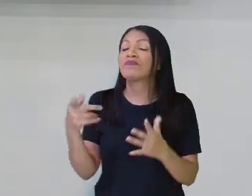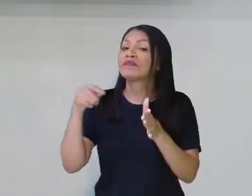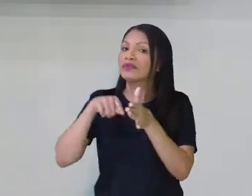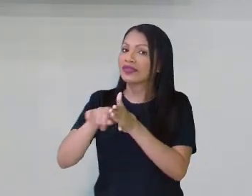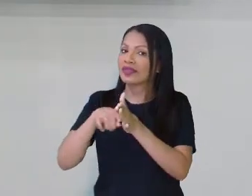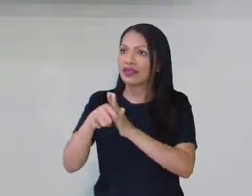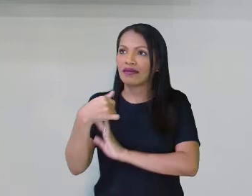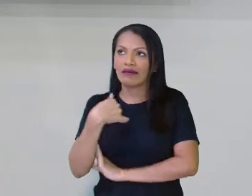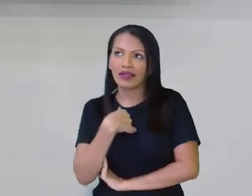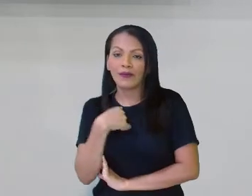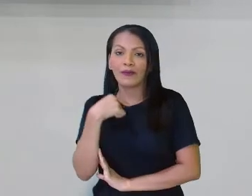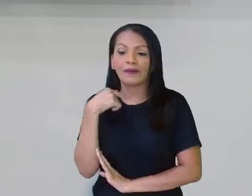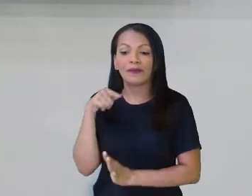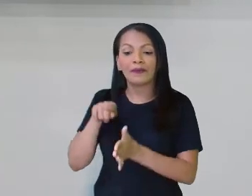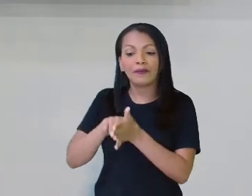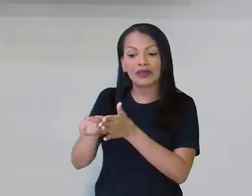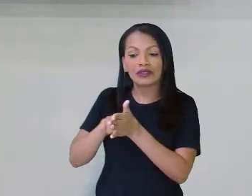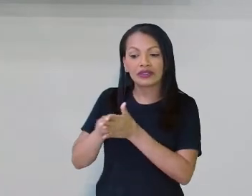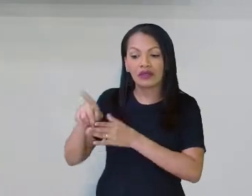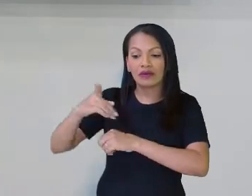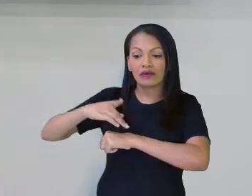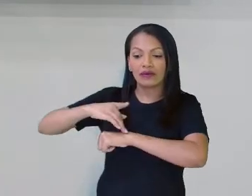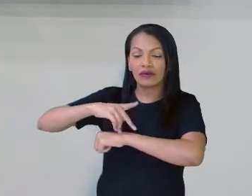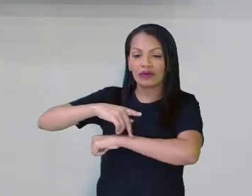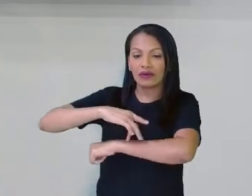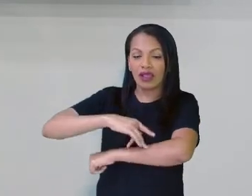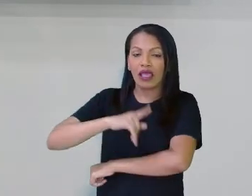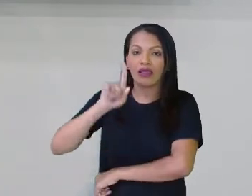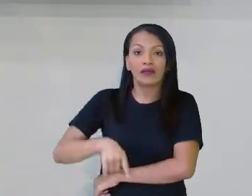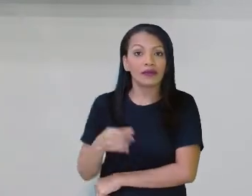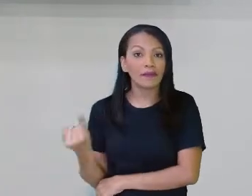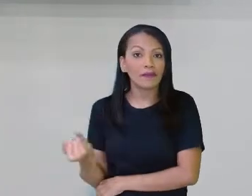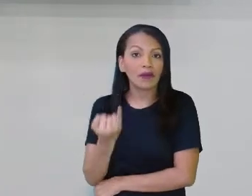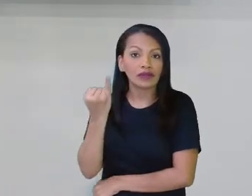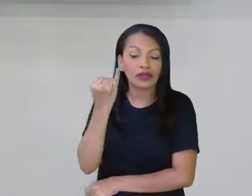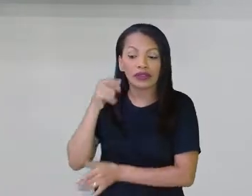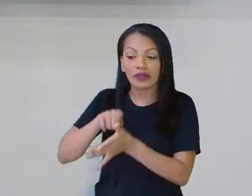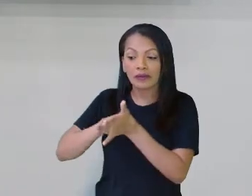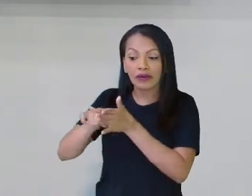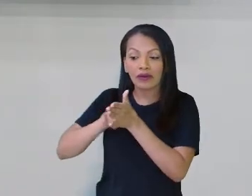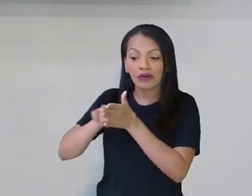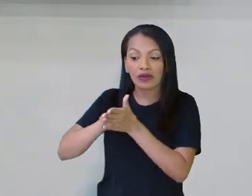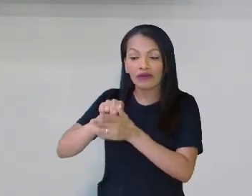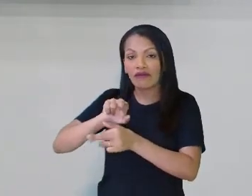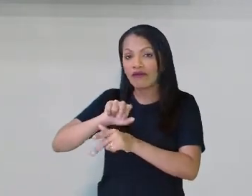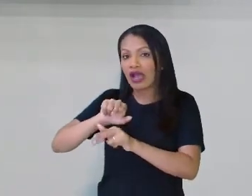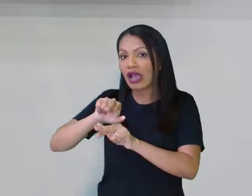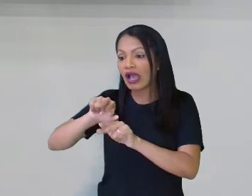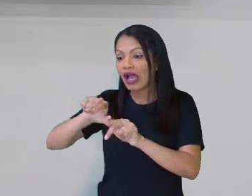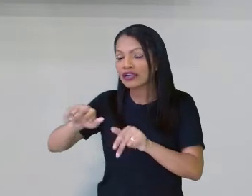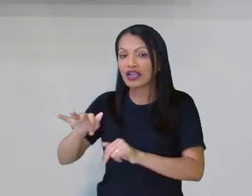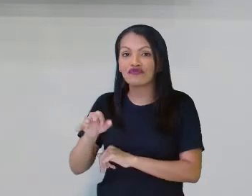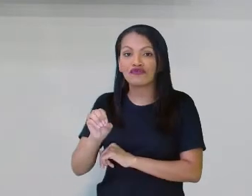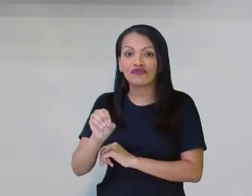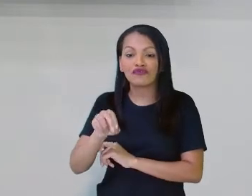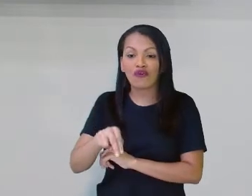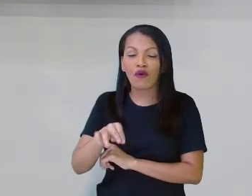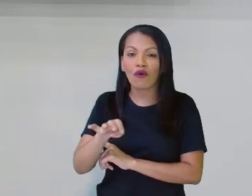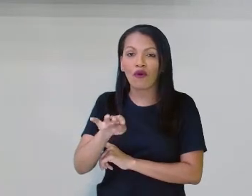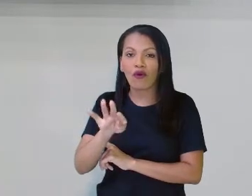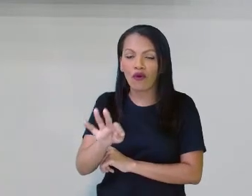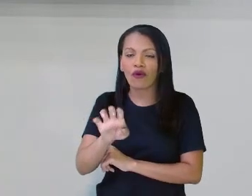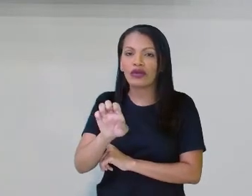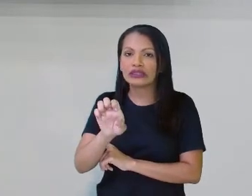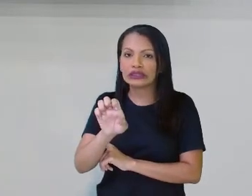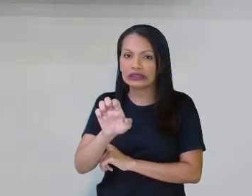se eu vou pesquisar sobre dinossauros, é importante que eu procure em várias fontes, e aí eu vou comparando